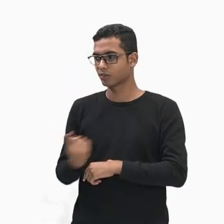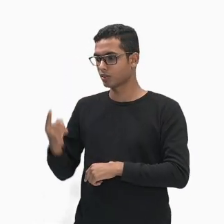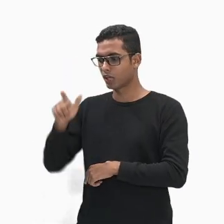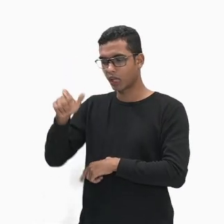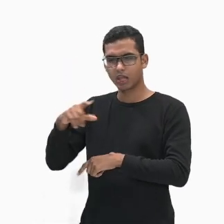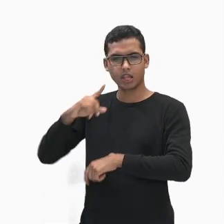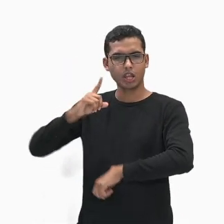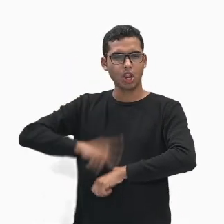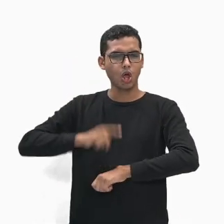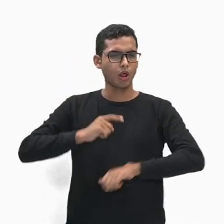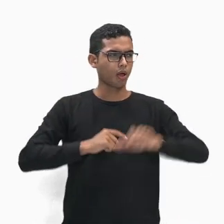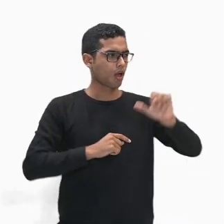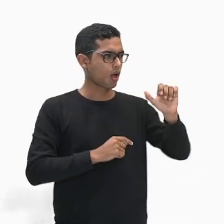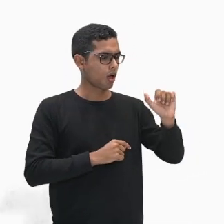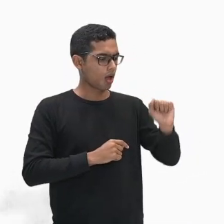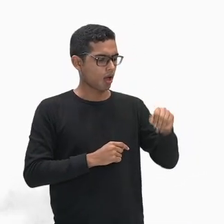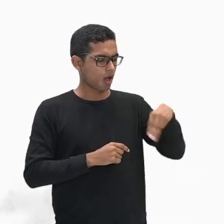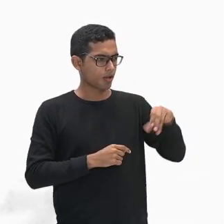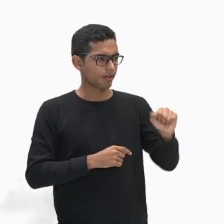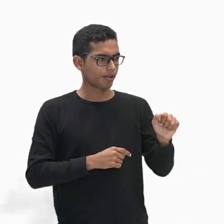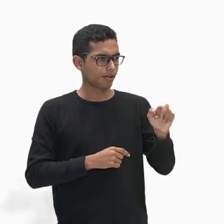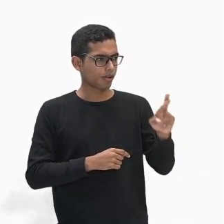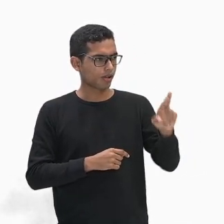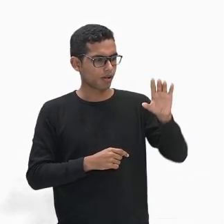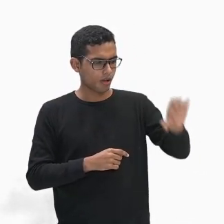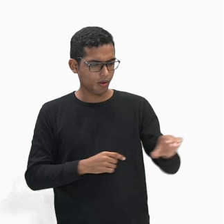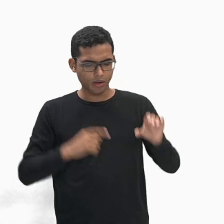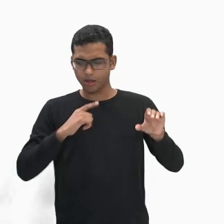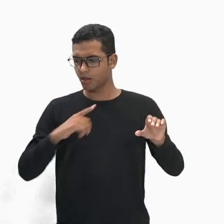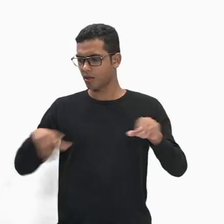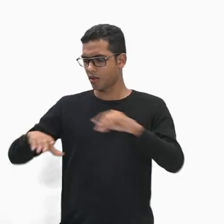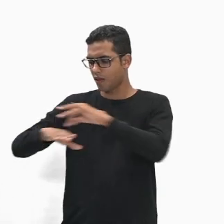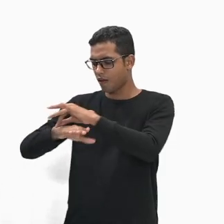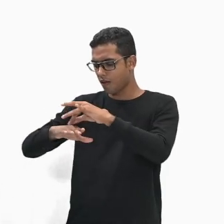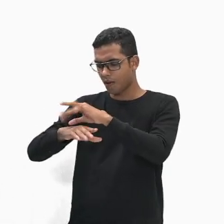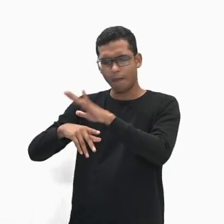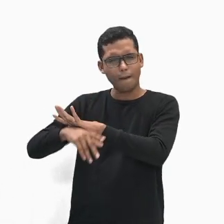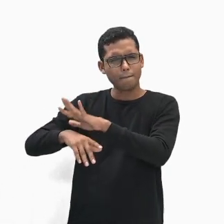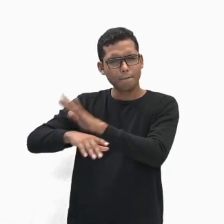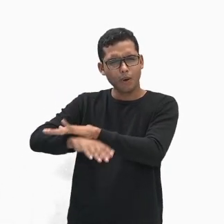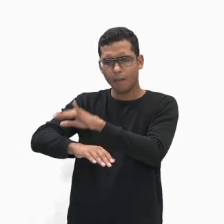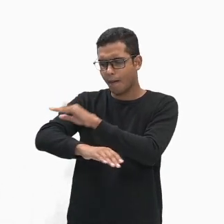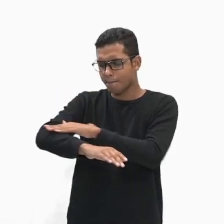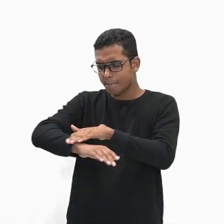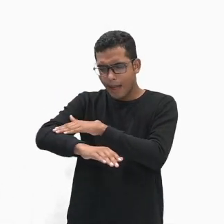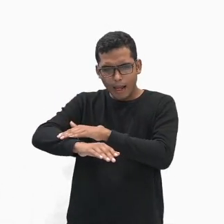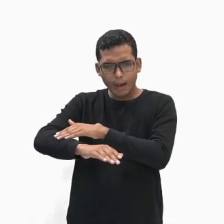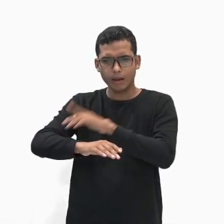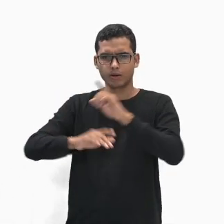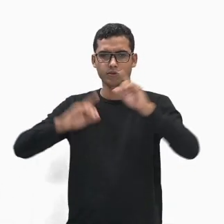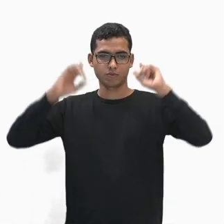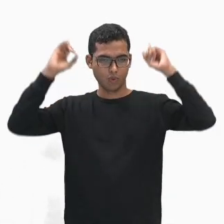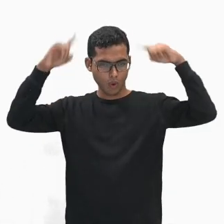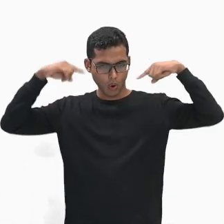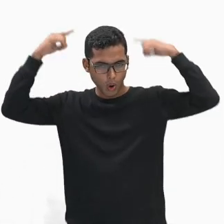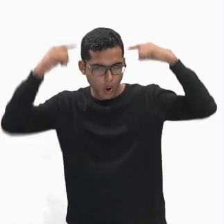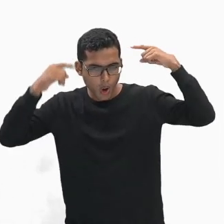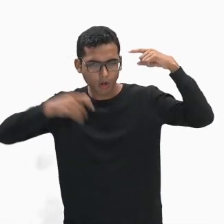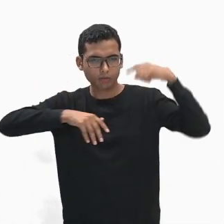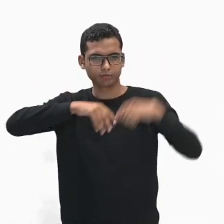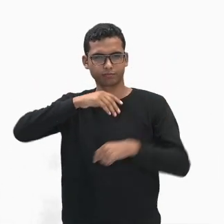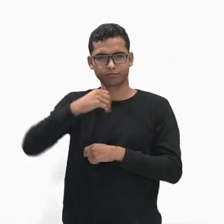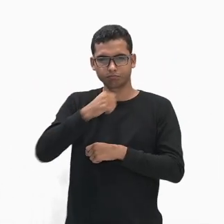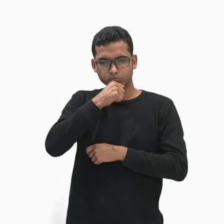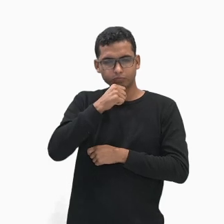esfregar um ambar em um pedaço de pele de carneiro, observou que pedaços de palhas e fragmentos